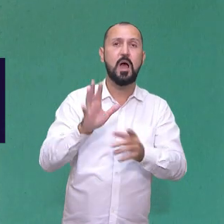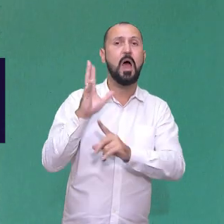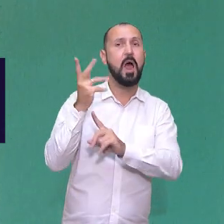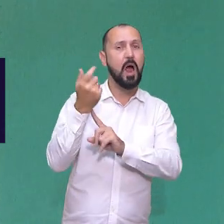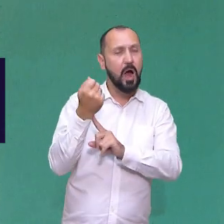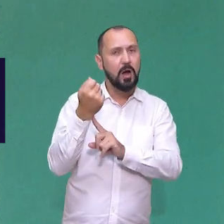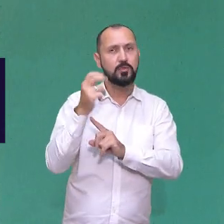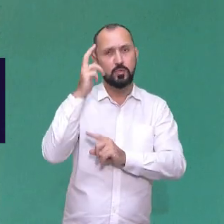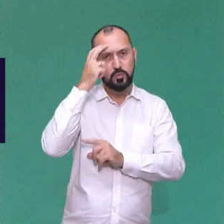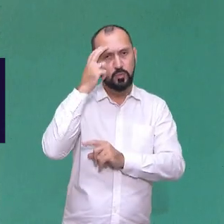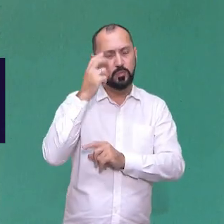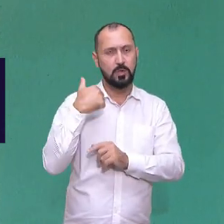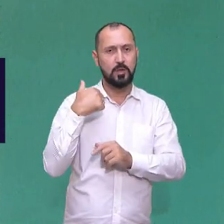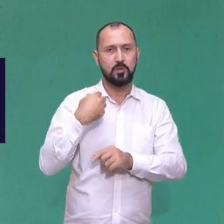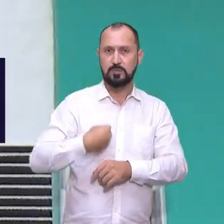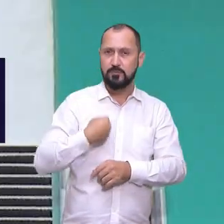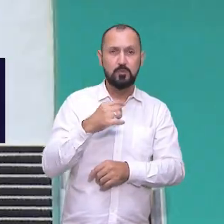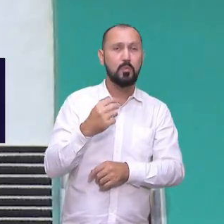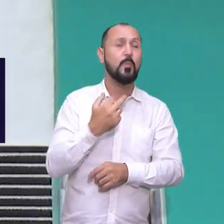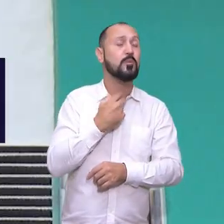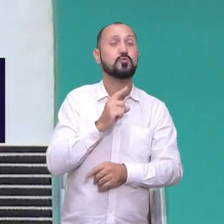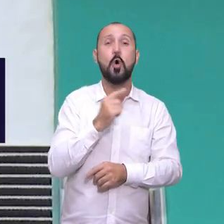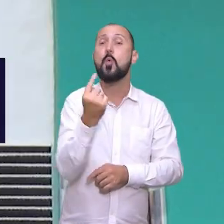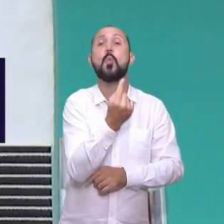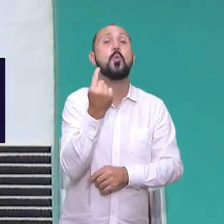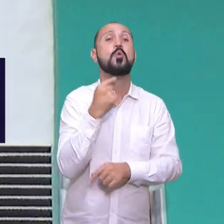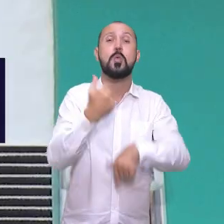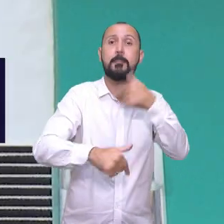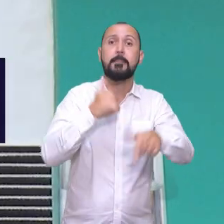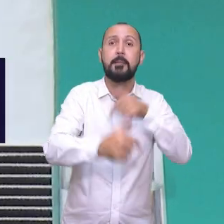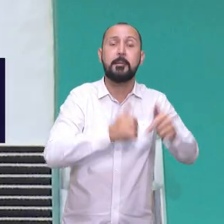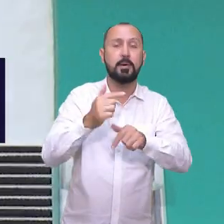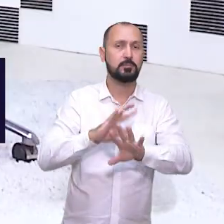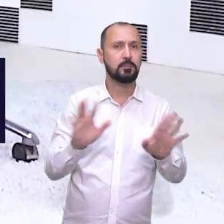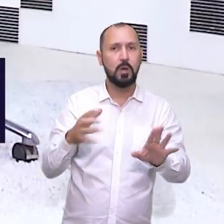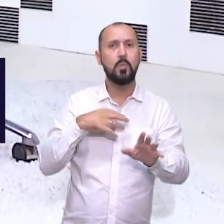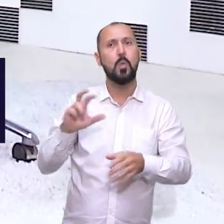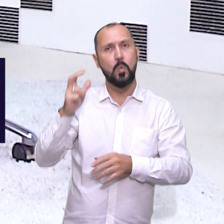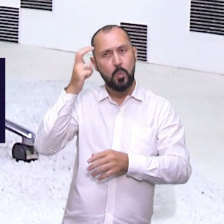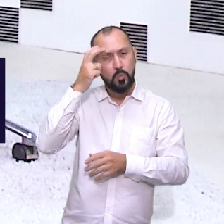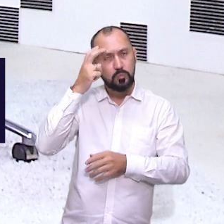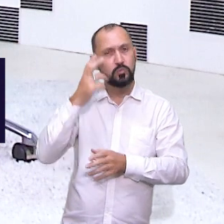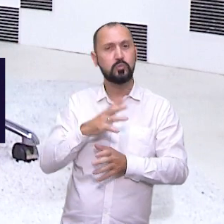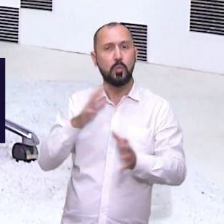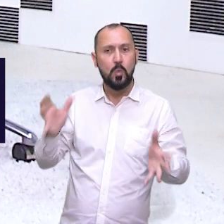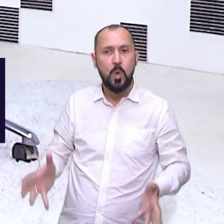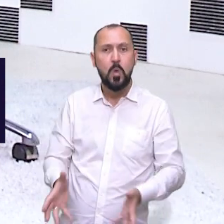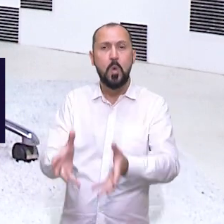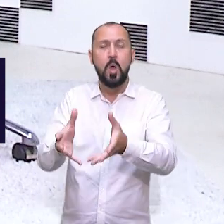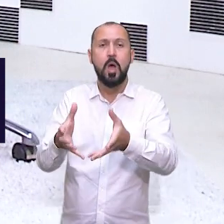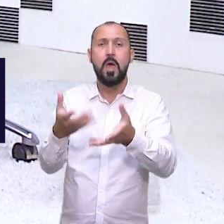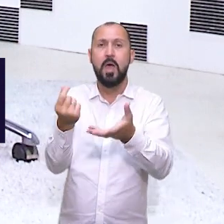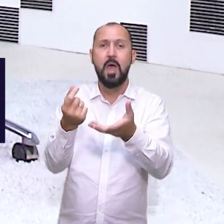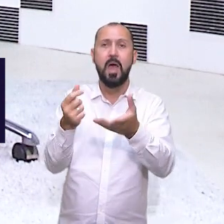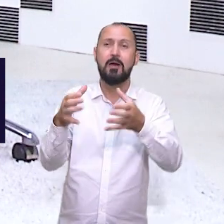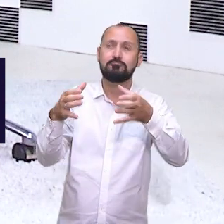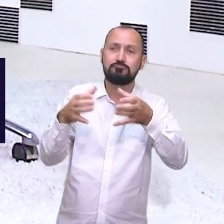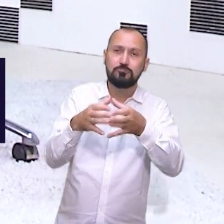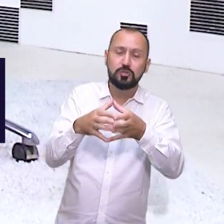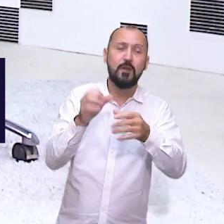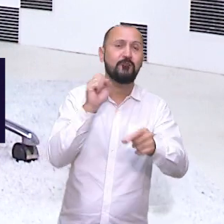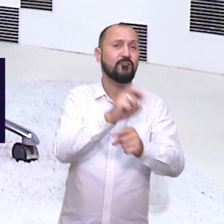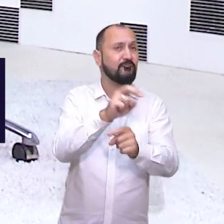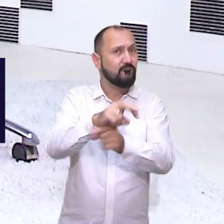para a produção de arte e cultura, né? A vida não é só trabalho, a vida também é cultura, e cultura movimenta